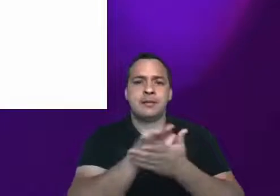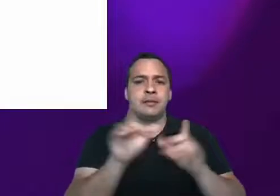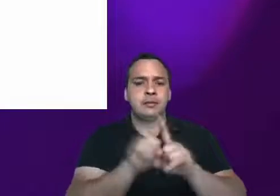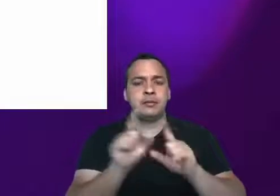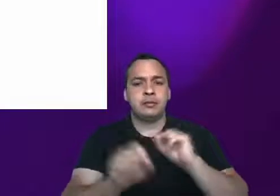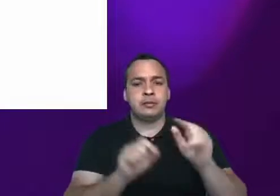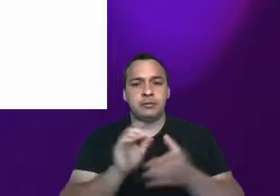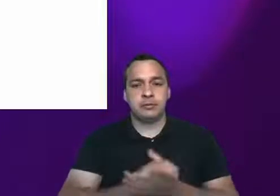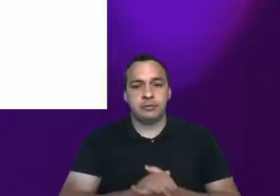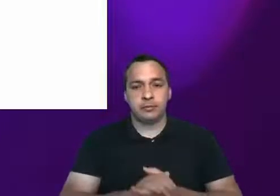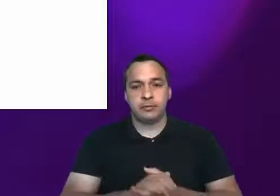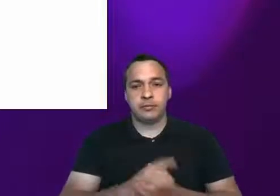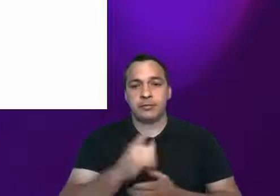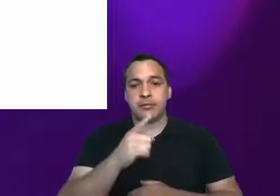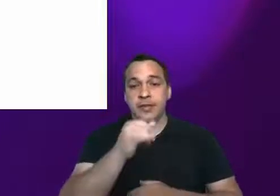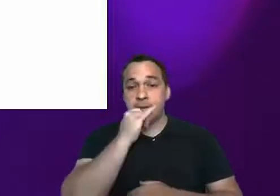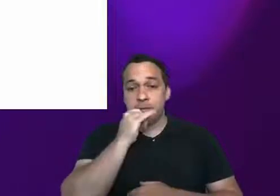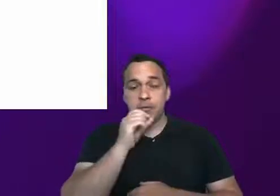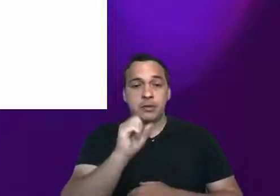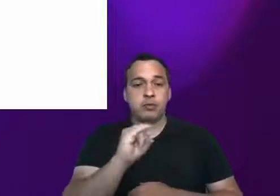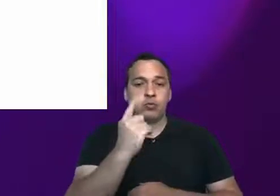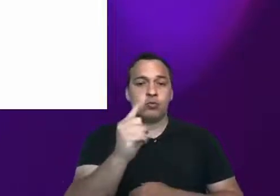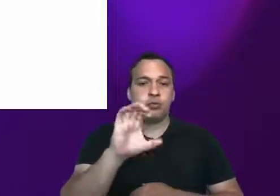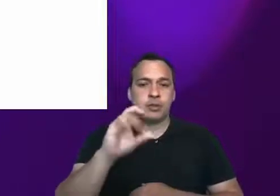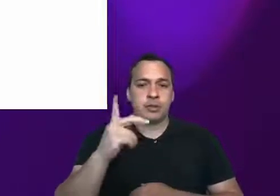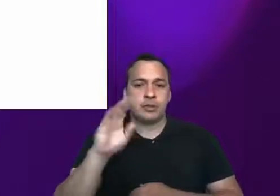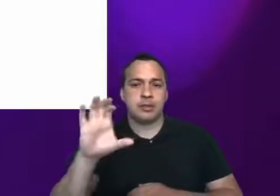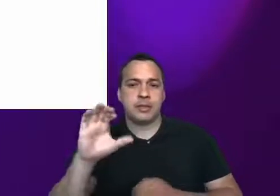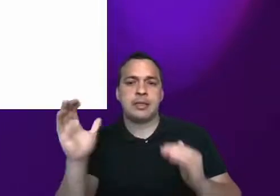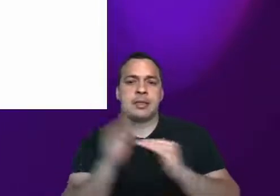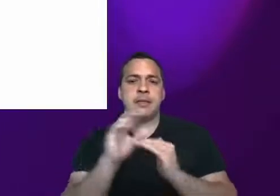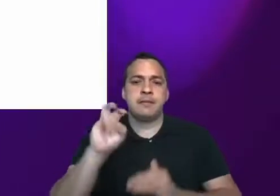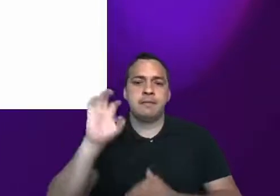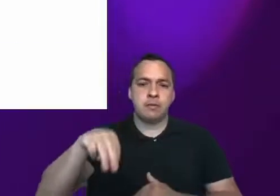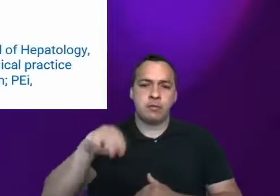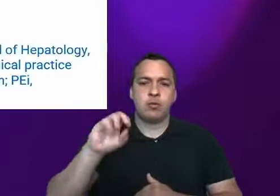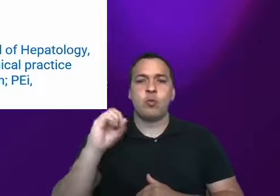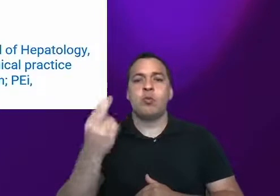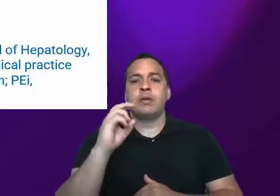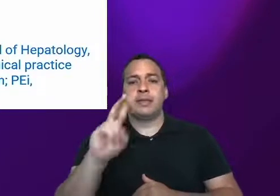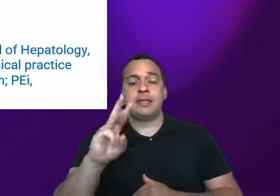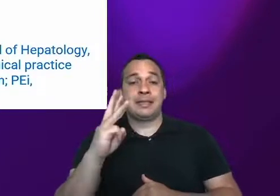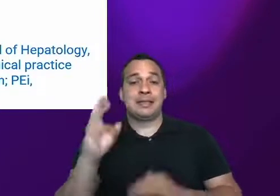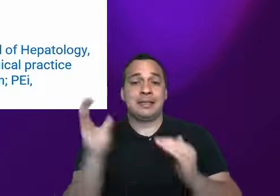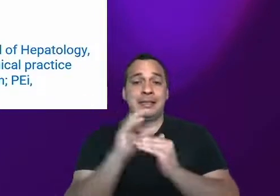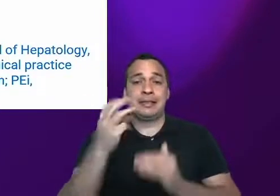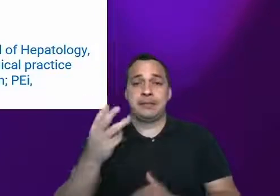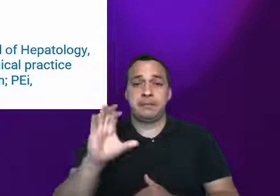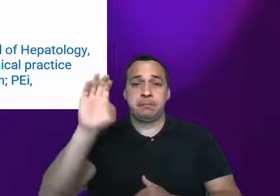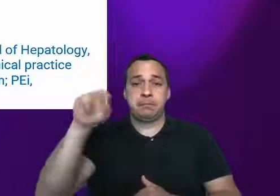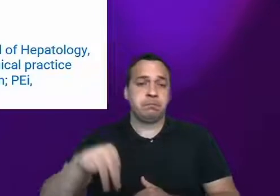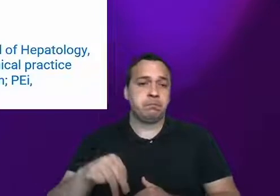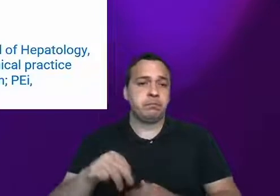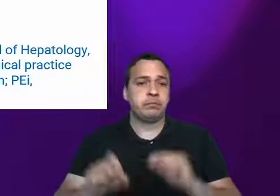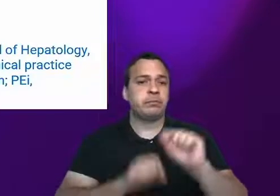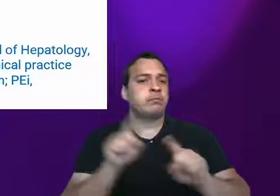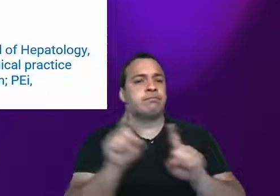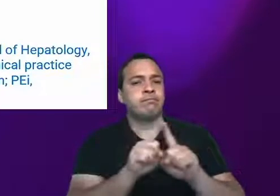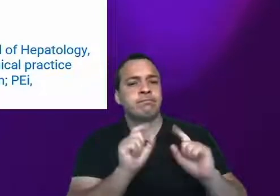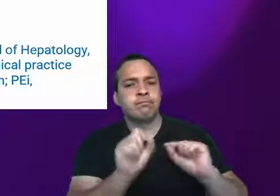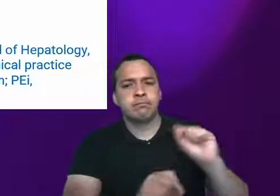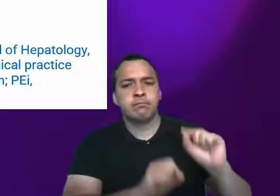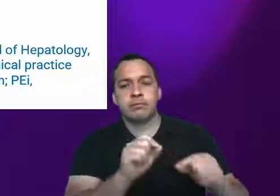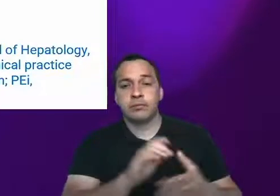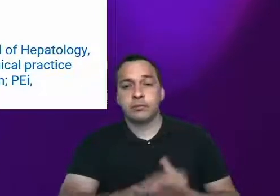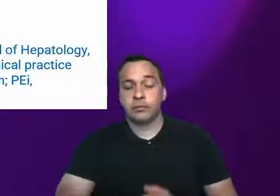nódulo de até 5 centímetros ou 3 nódulos de até 3 centímetros. Então, também, do ponto de